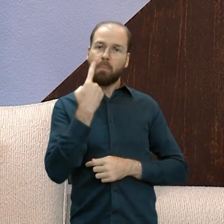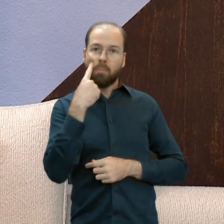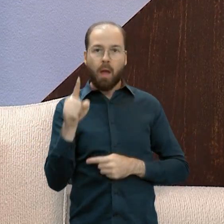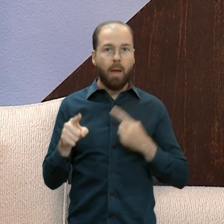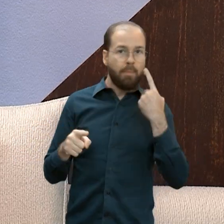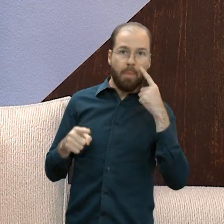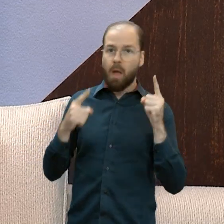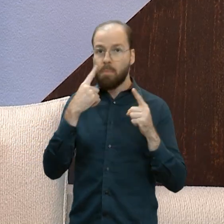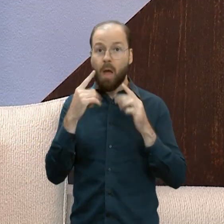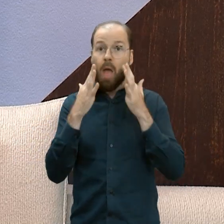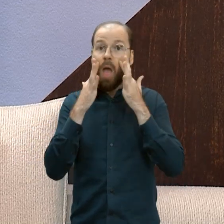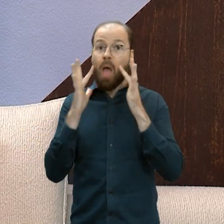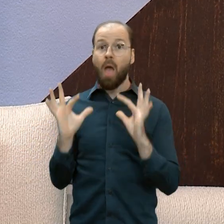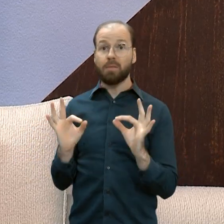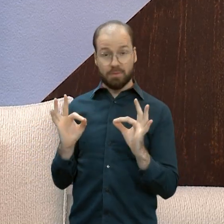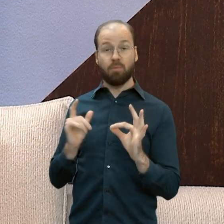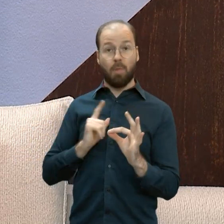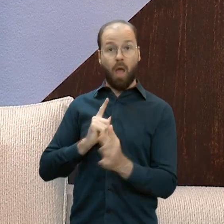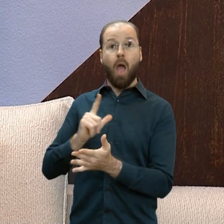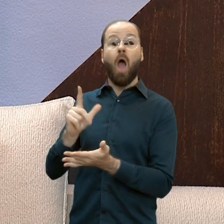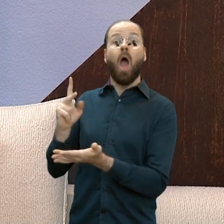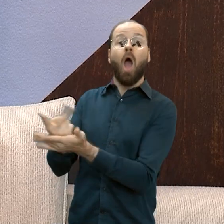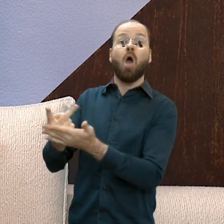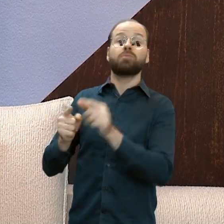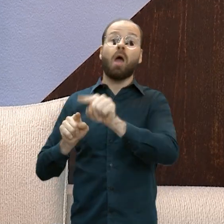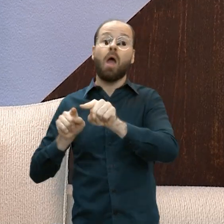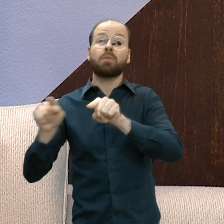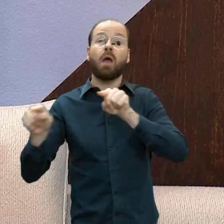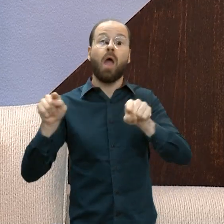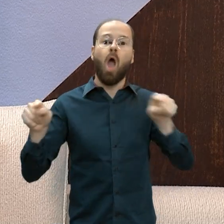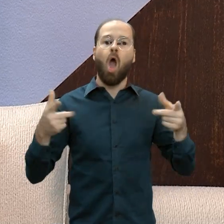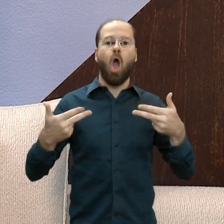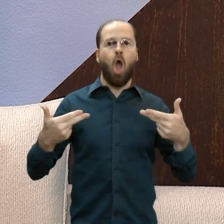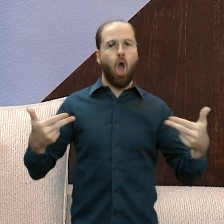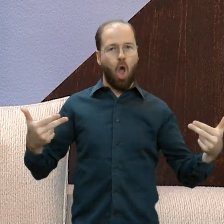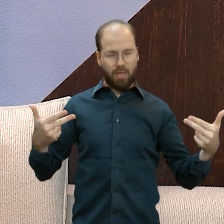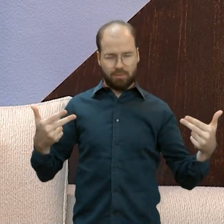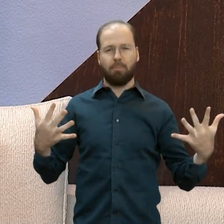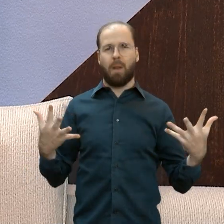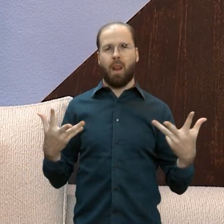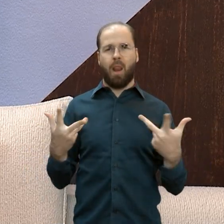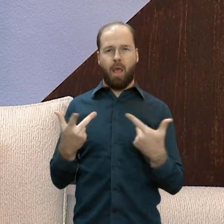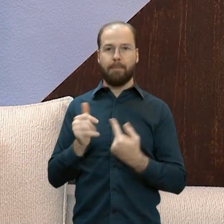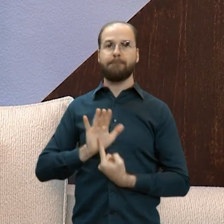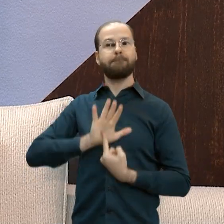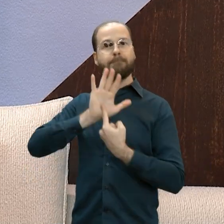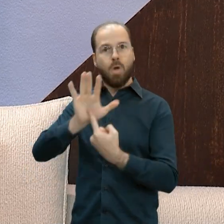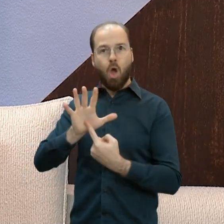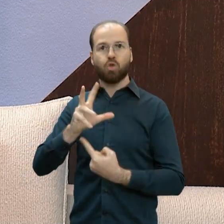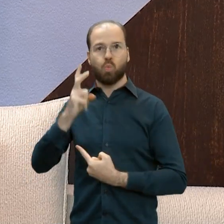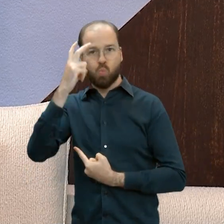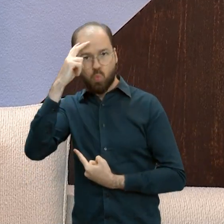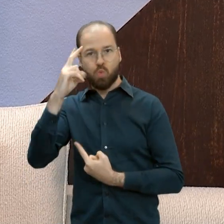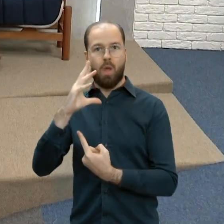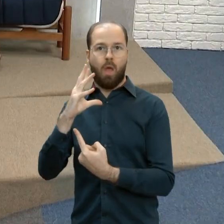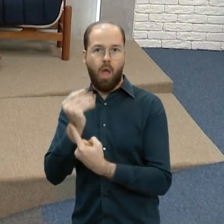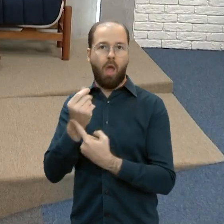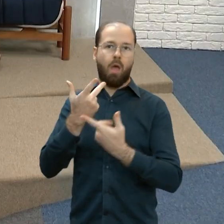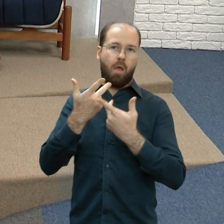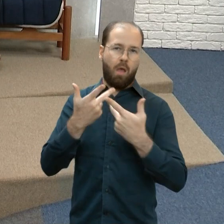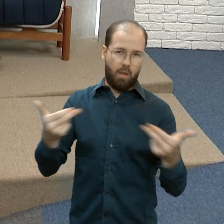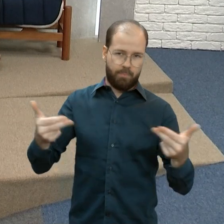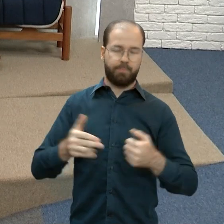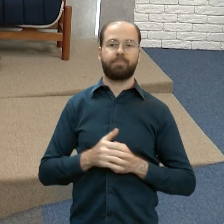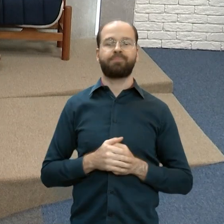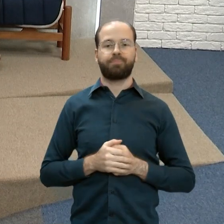é que está acontecendo coisas incríveis, coisas na área da cultura, portanto, formativas. Claro que a gente sabe que assim, né, os